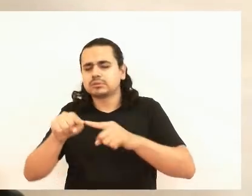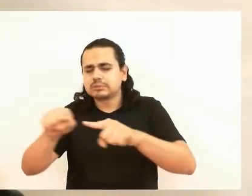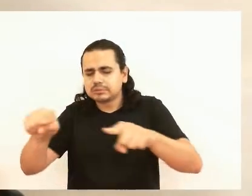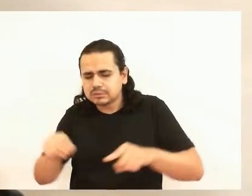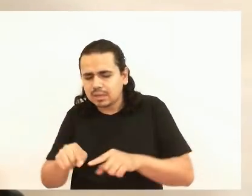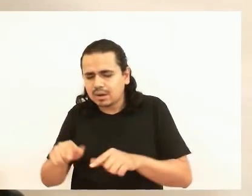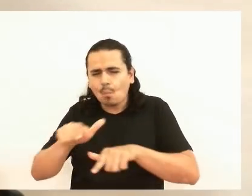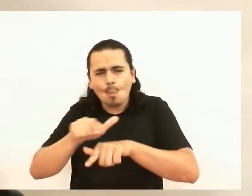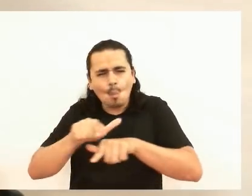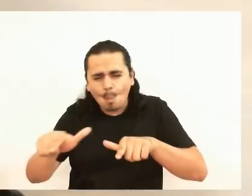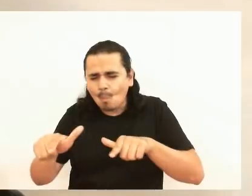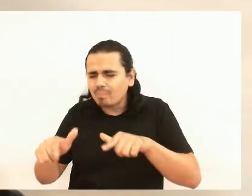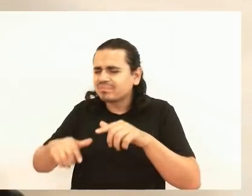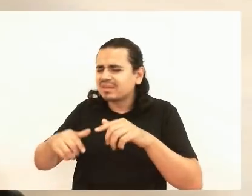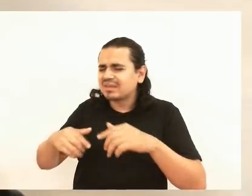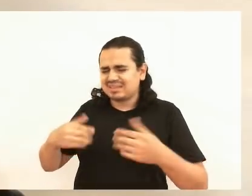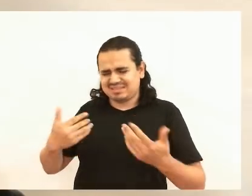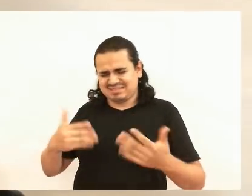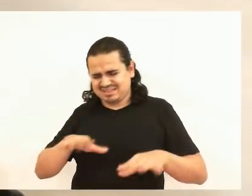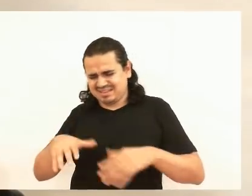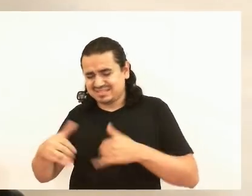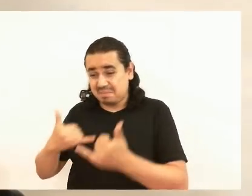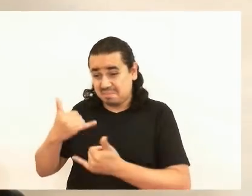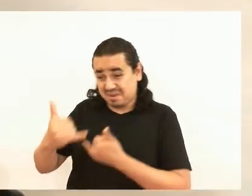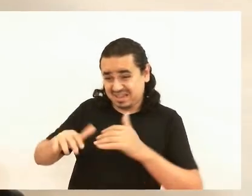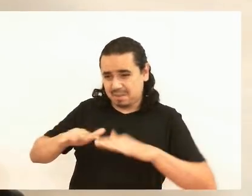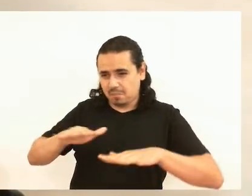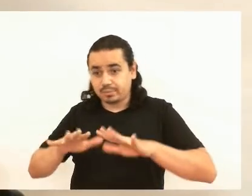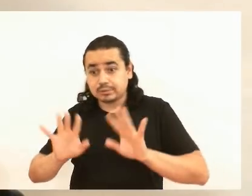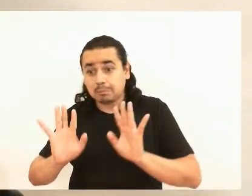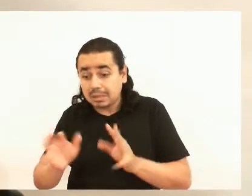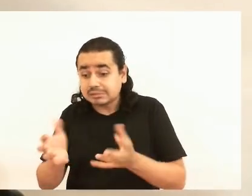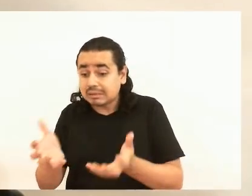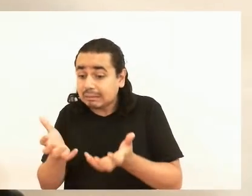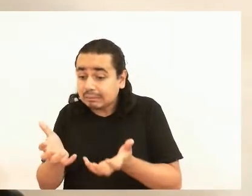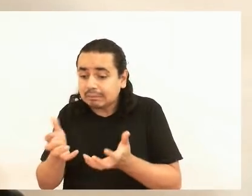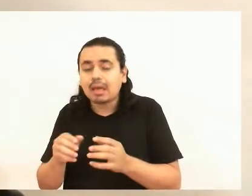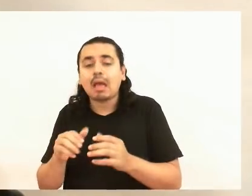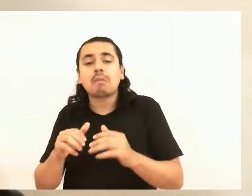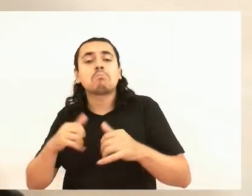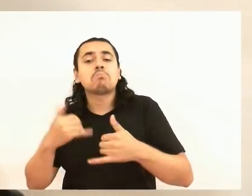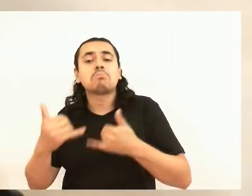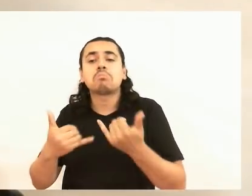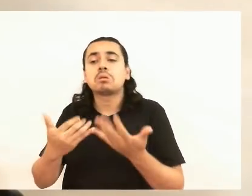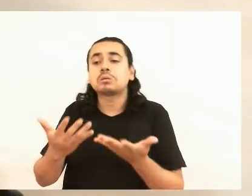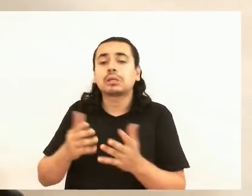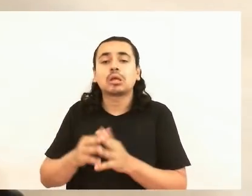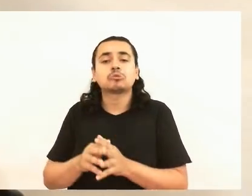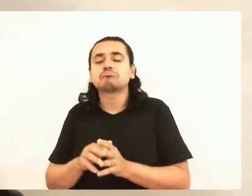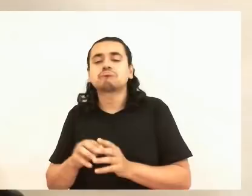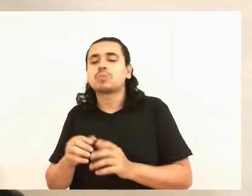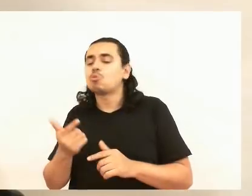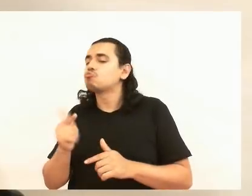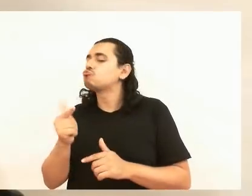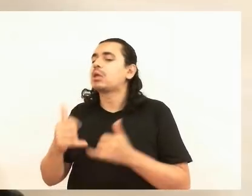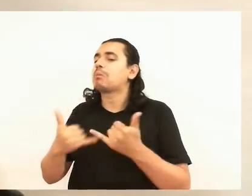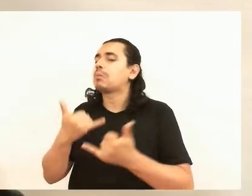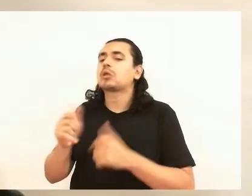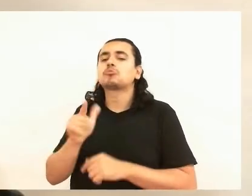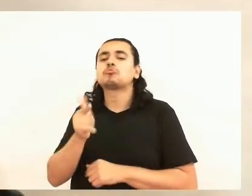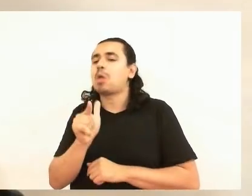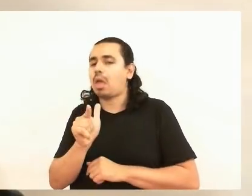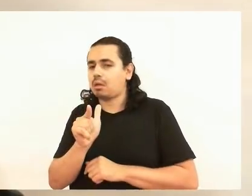criança vai brincar com o movimento am mas que brinquedo que vai colocar não nenhum como